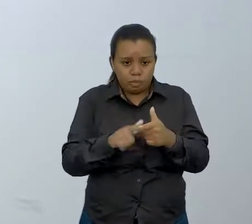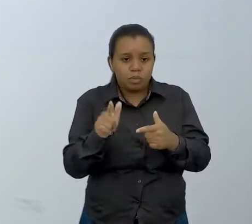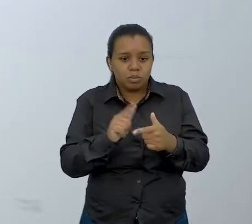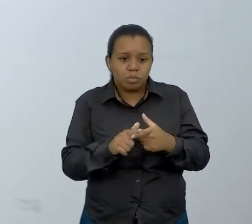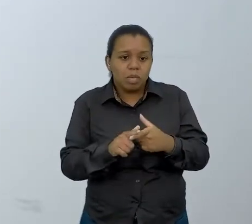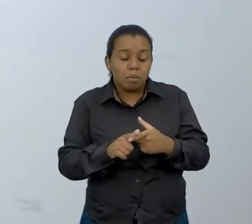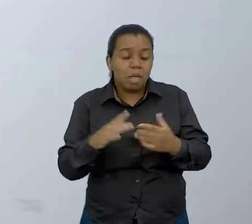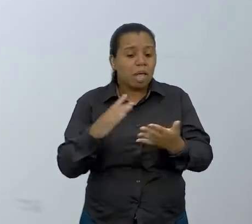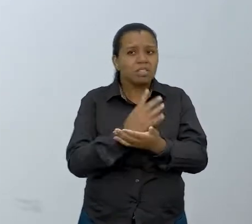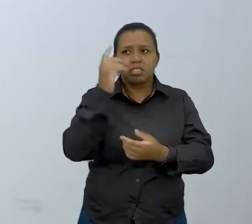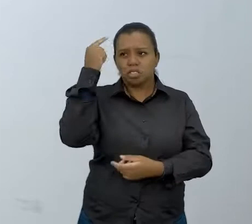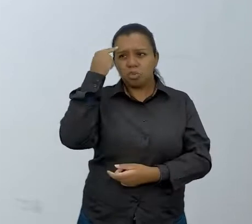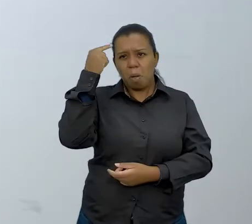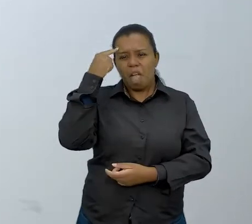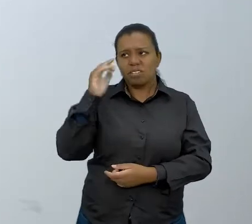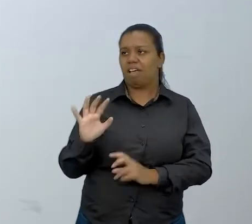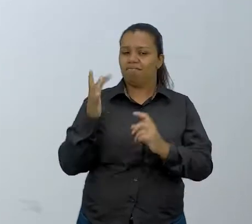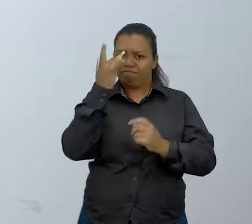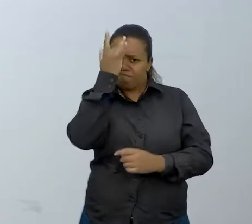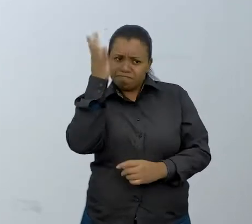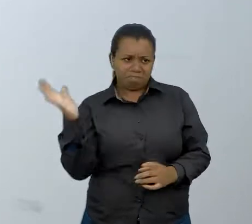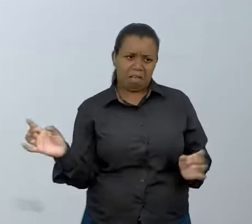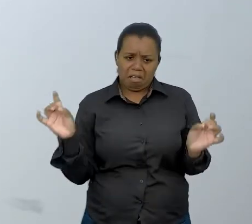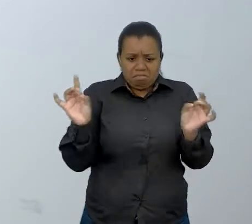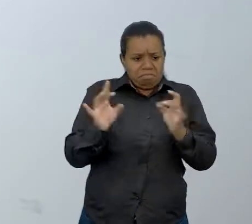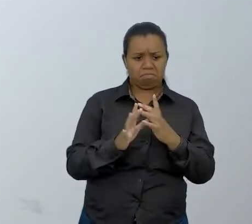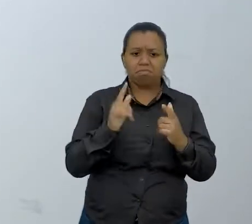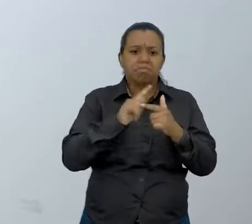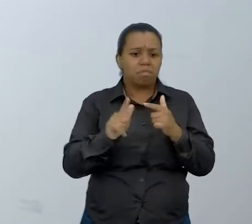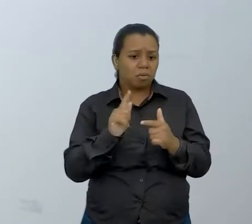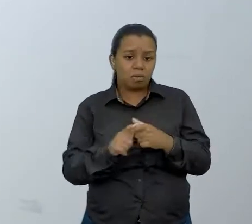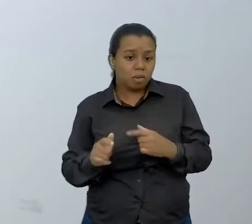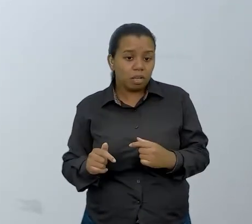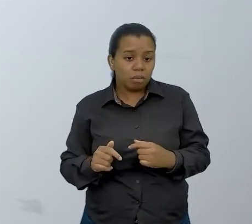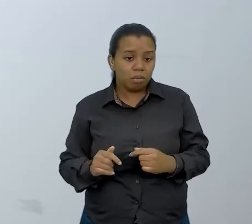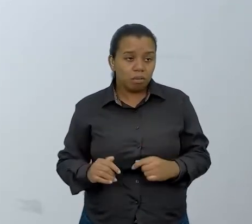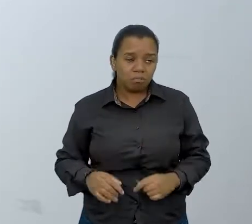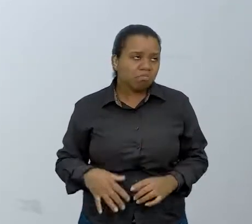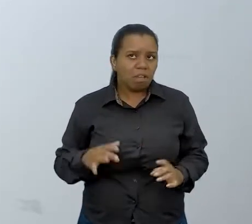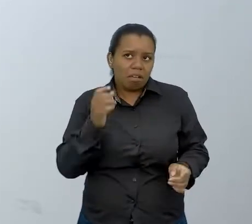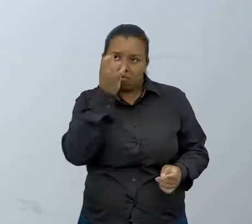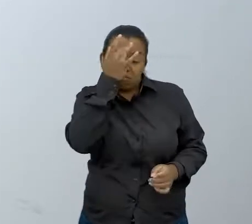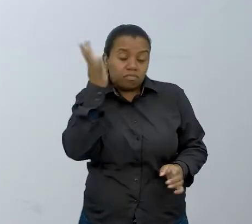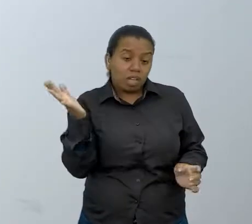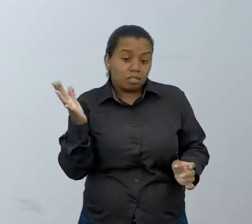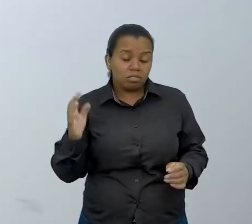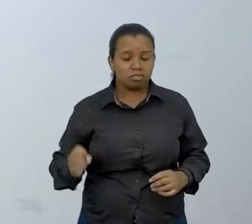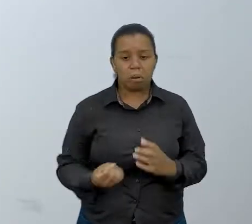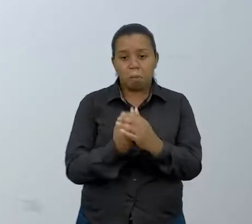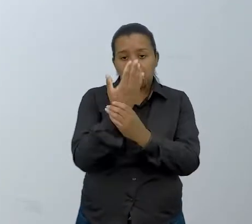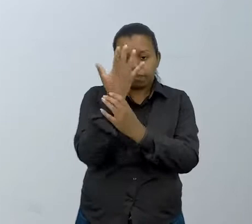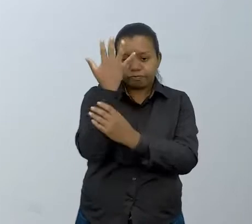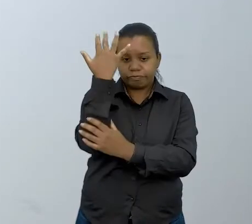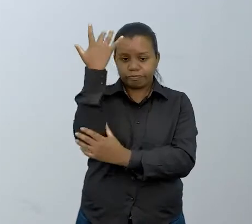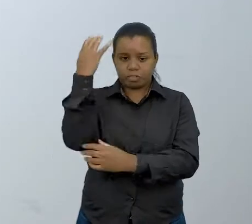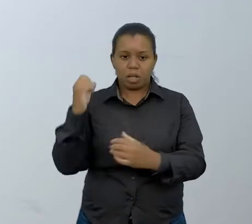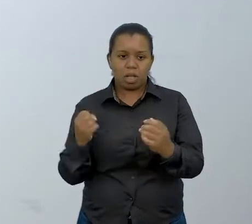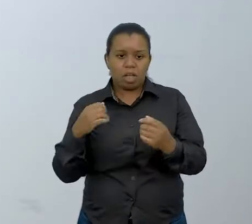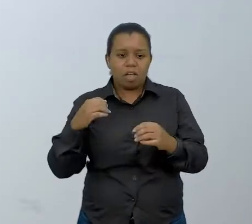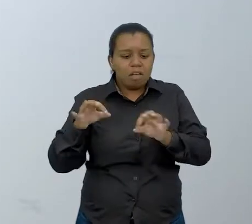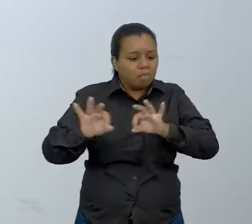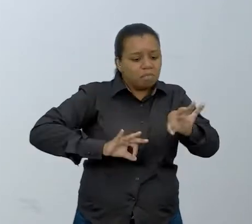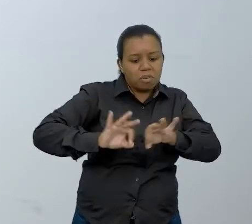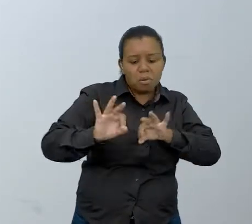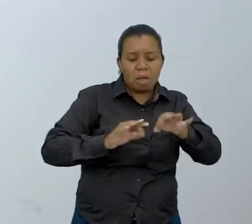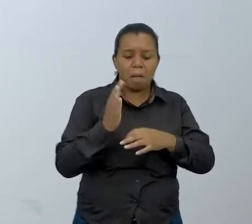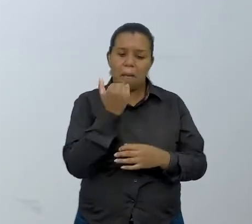super fácil de resolver. Então, tipo, tá faltando alimento no mundo? Tudo bem. É só a gente produzir mais, né? Ou, sei lá, o problema